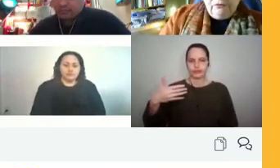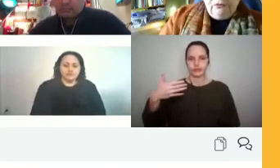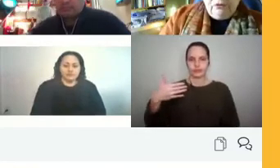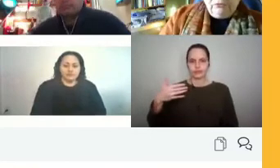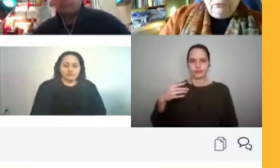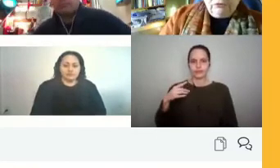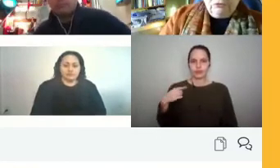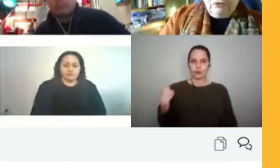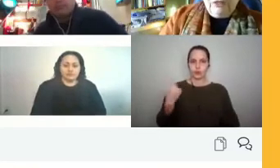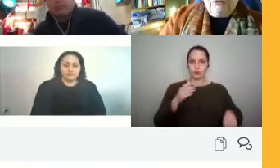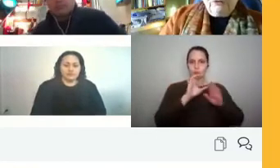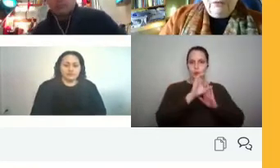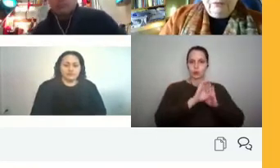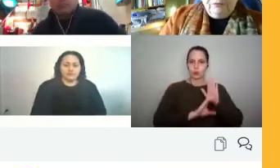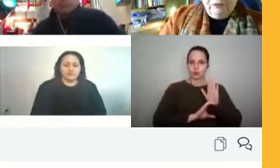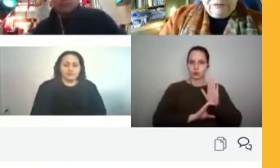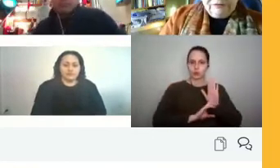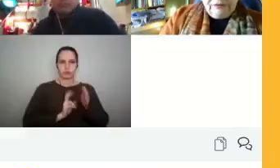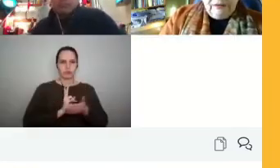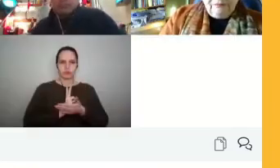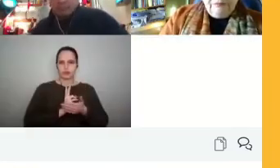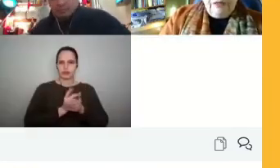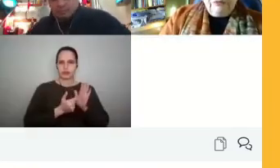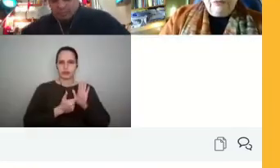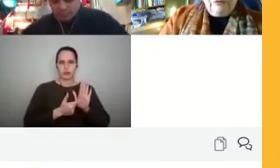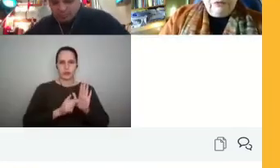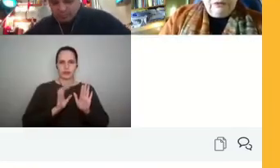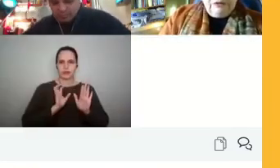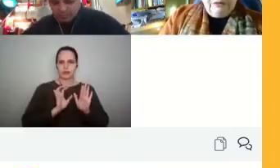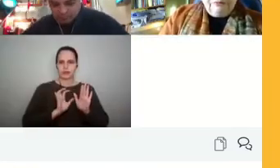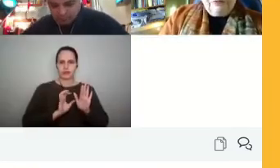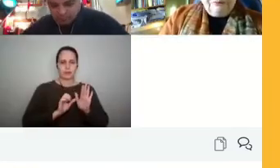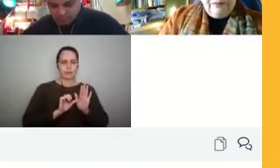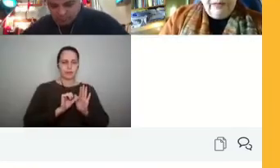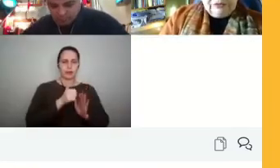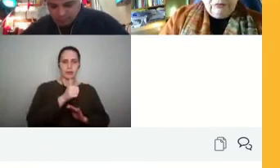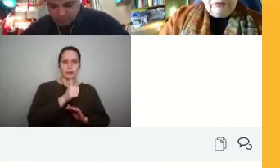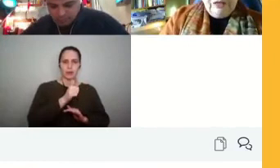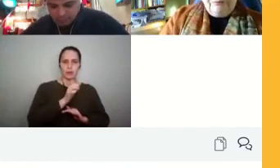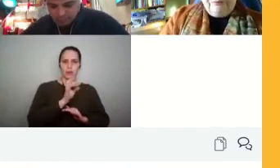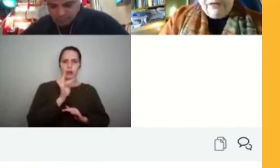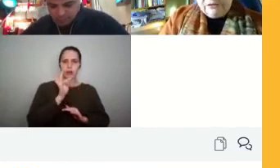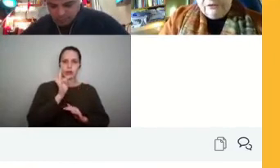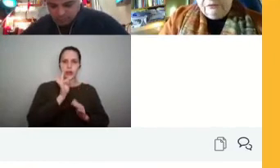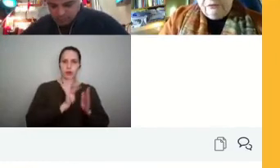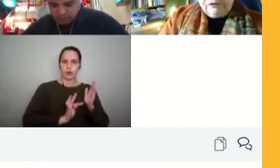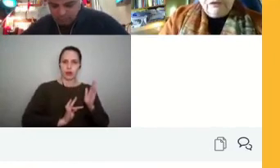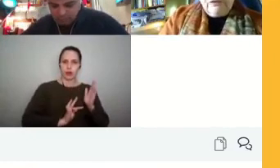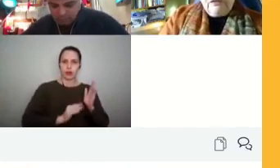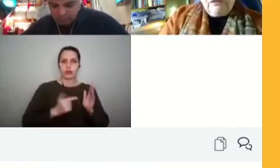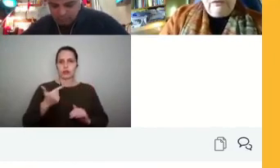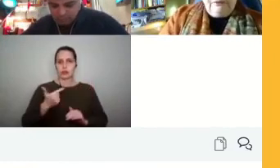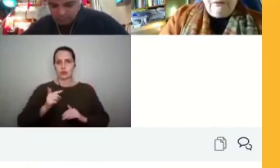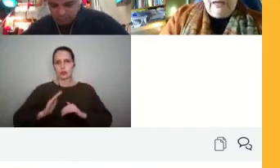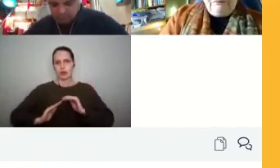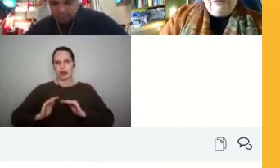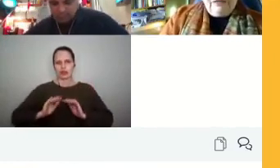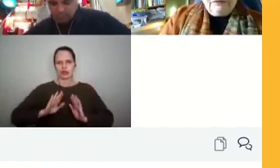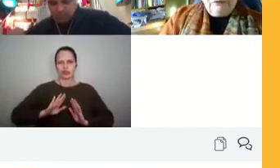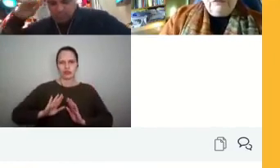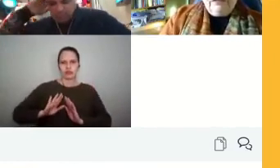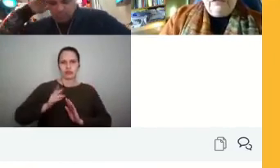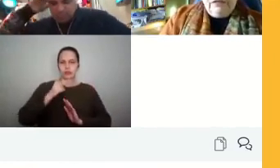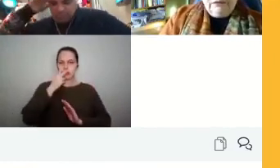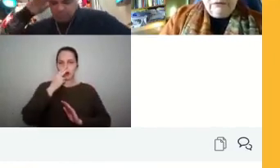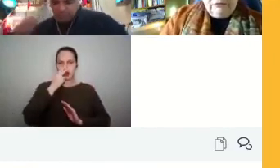os nossos currículos sempre foram assim, né? Primeiro a teoria e depois a prática, como se a prática fosse a aplicação linear